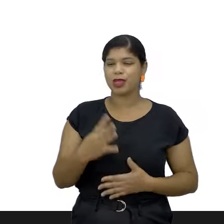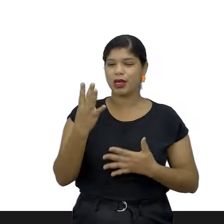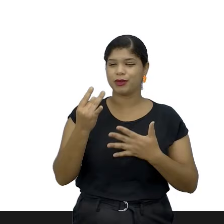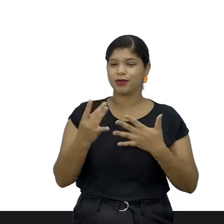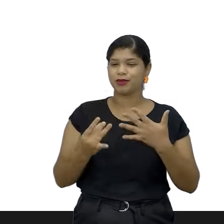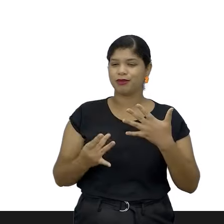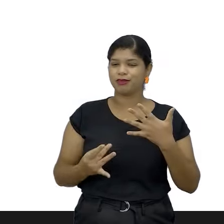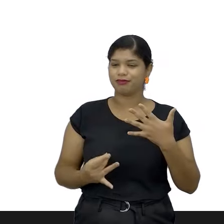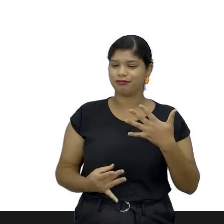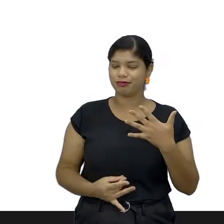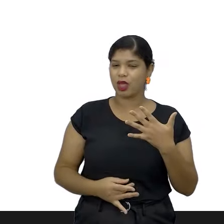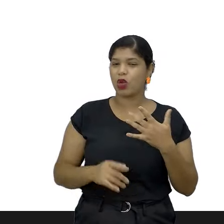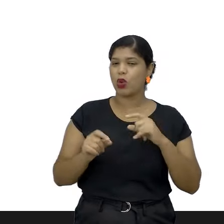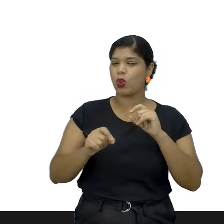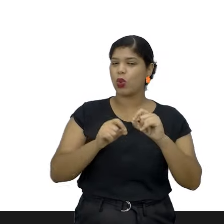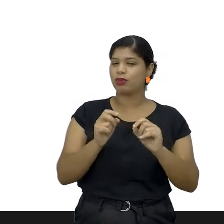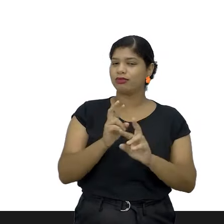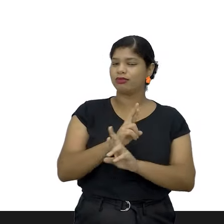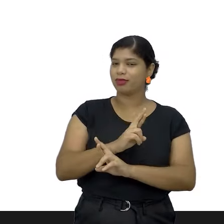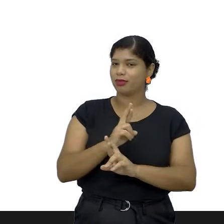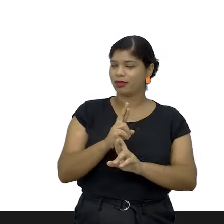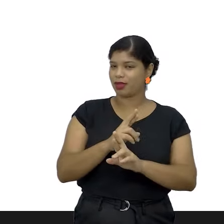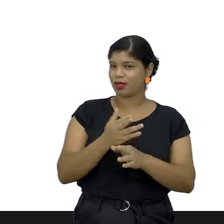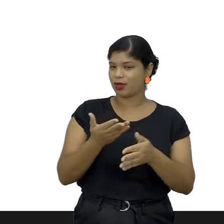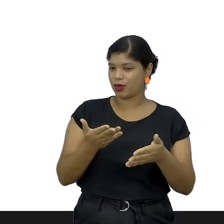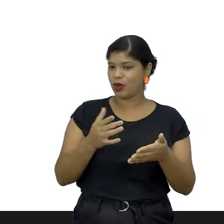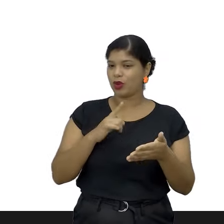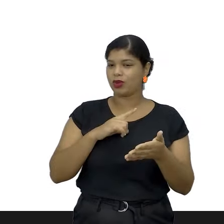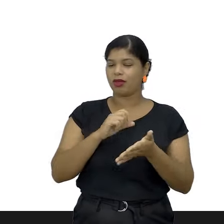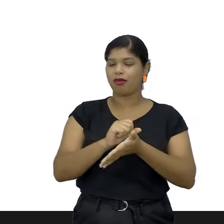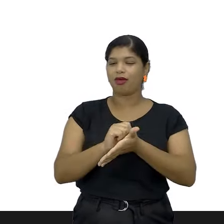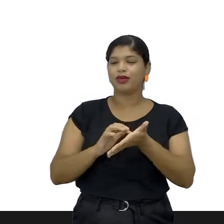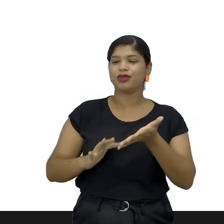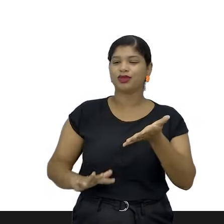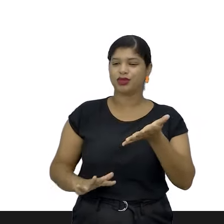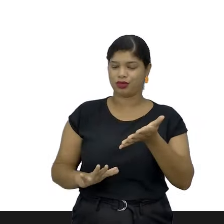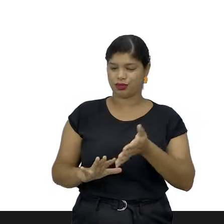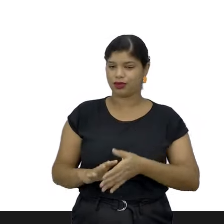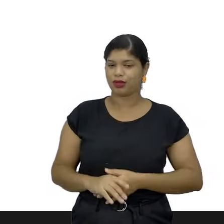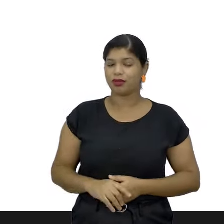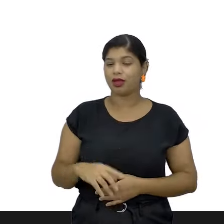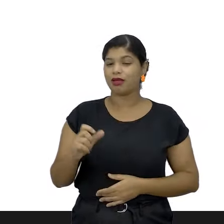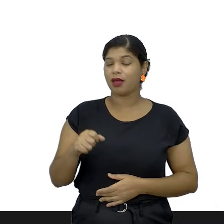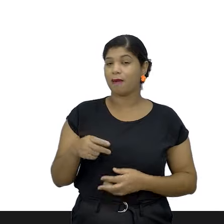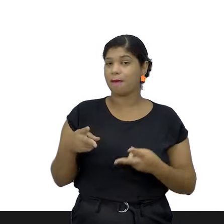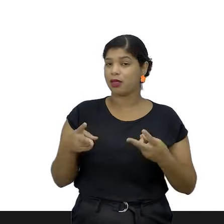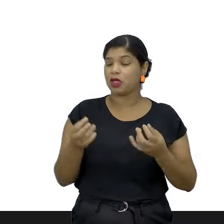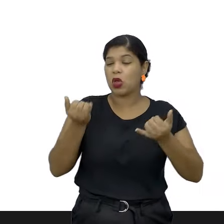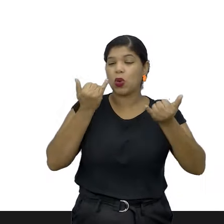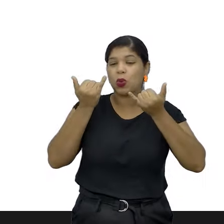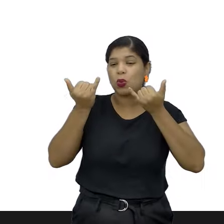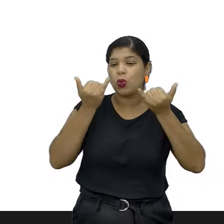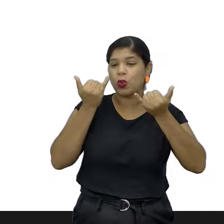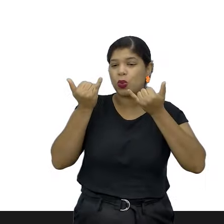descrevem, né, o que está sendo mobilizado aí na atividade, né? Então, localizar